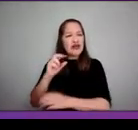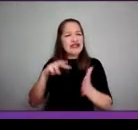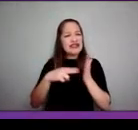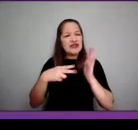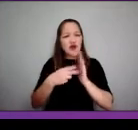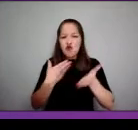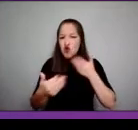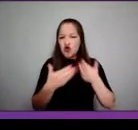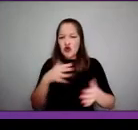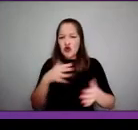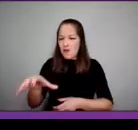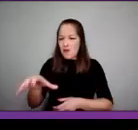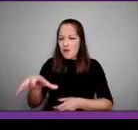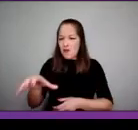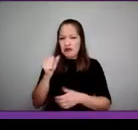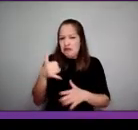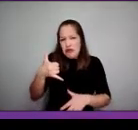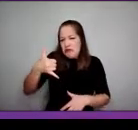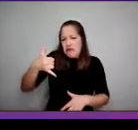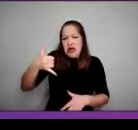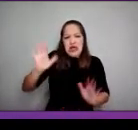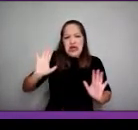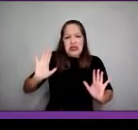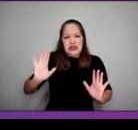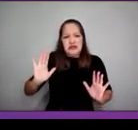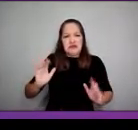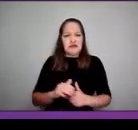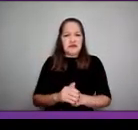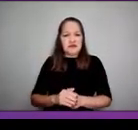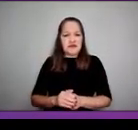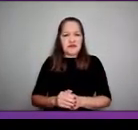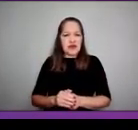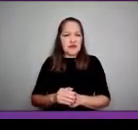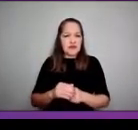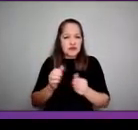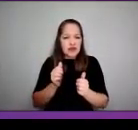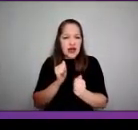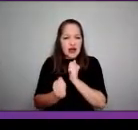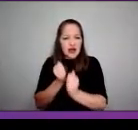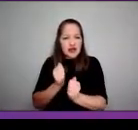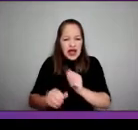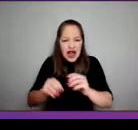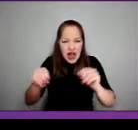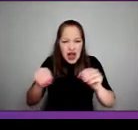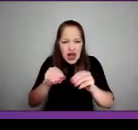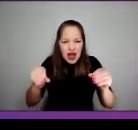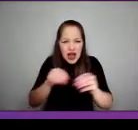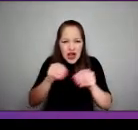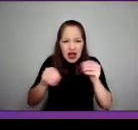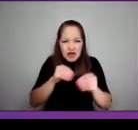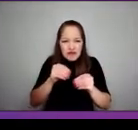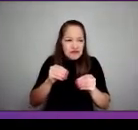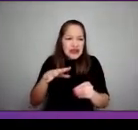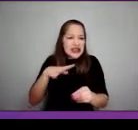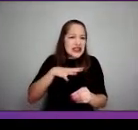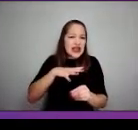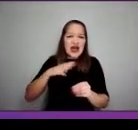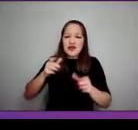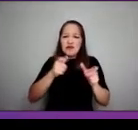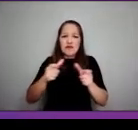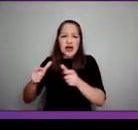tome na mão né que seja uma caneta BIC sabe um grão de areia uma cidade um bairro uma casa é um ponto de entrada